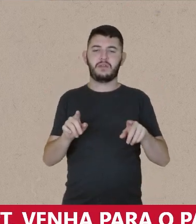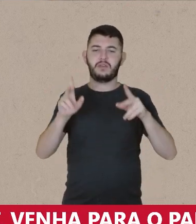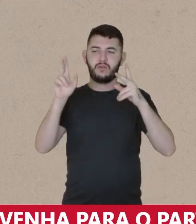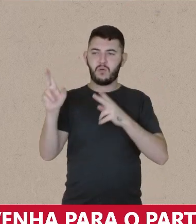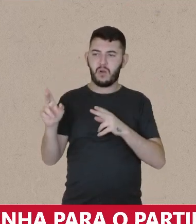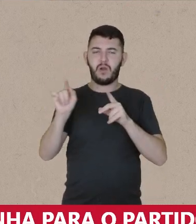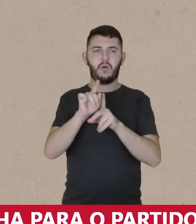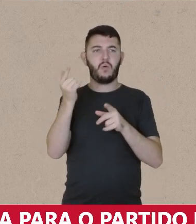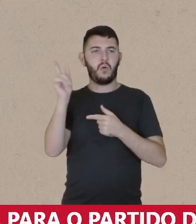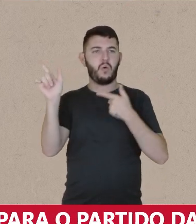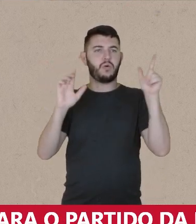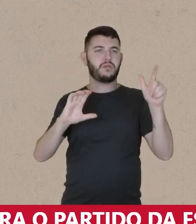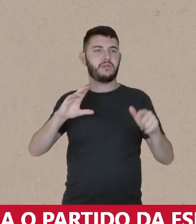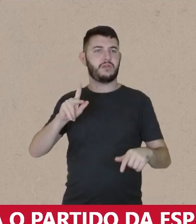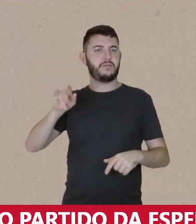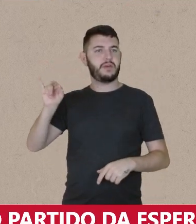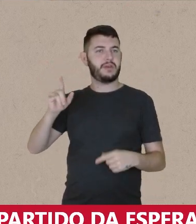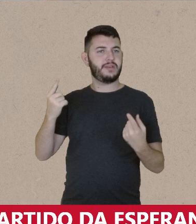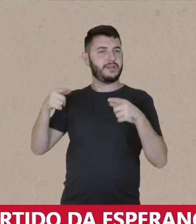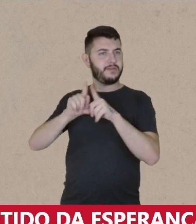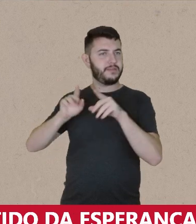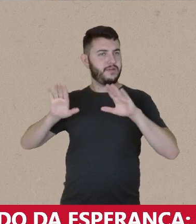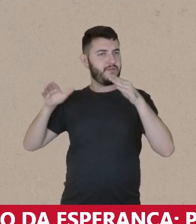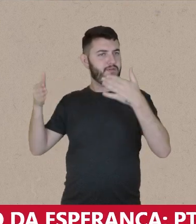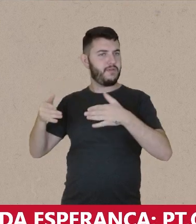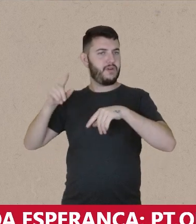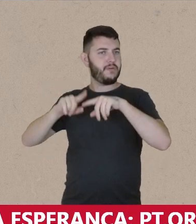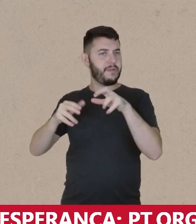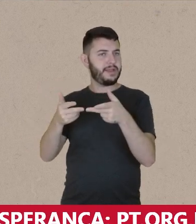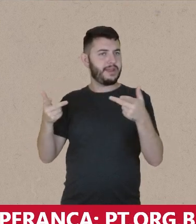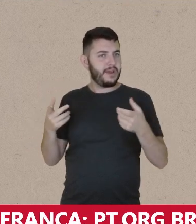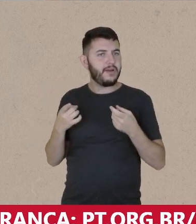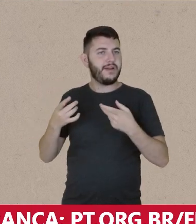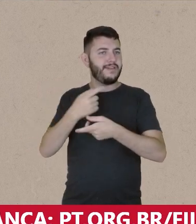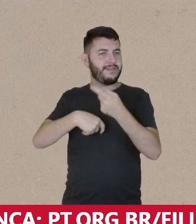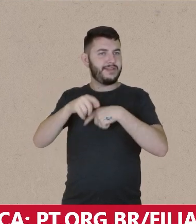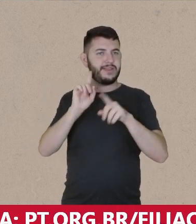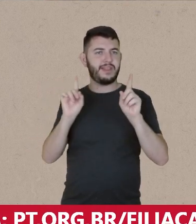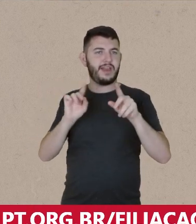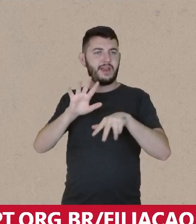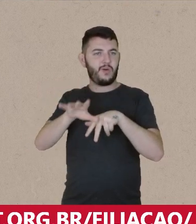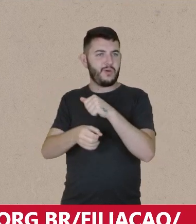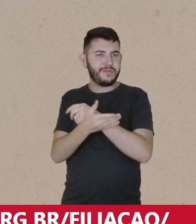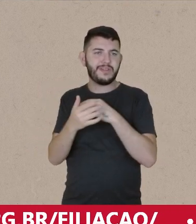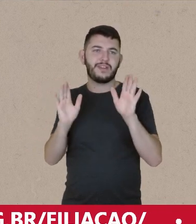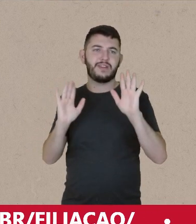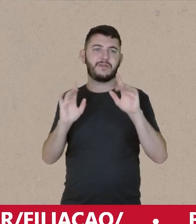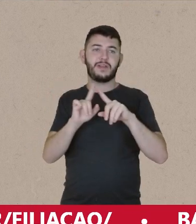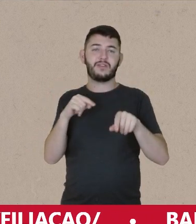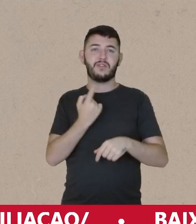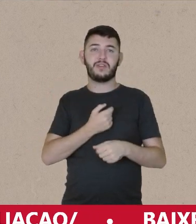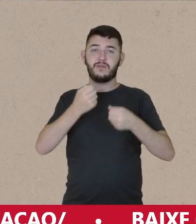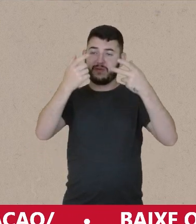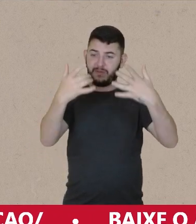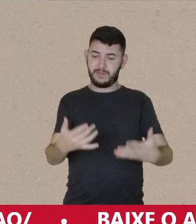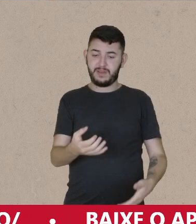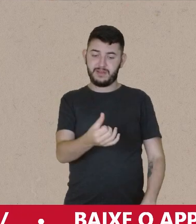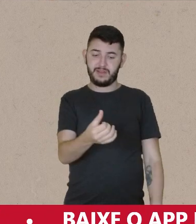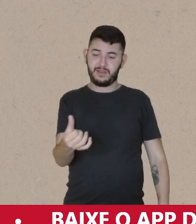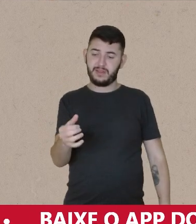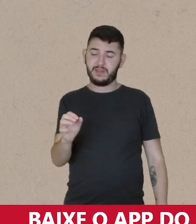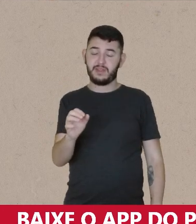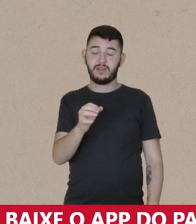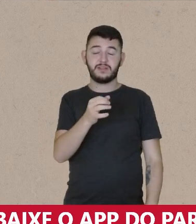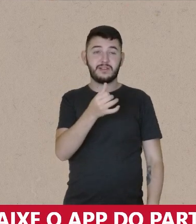foram outras CPIs aí que se debruçaram sobre essas questões, mas nós estamos tratando de vidas, 600 mil vidas